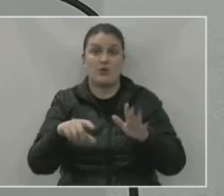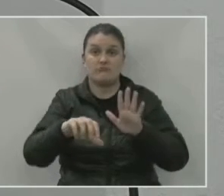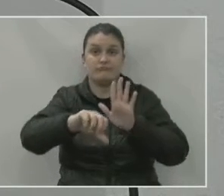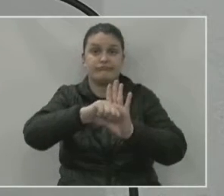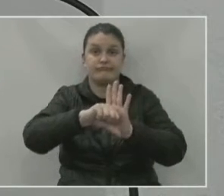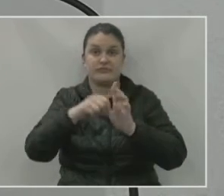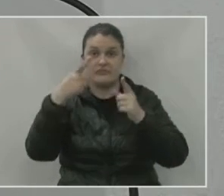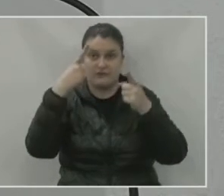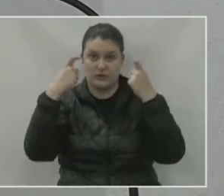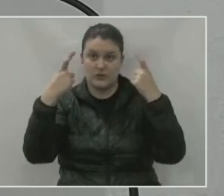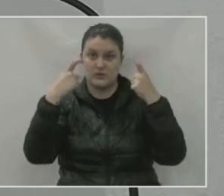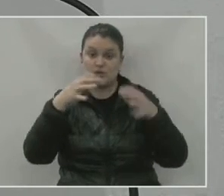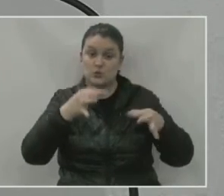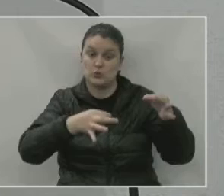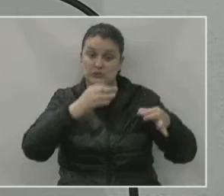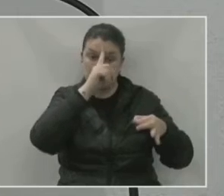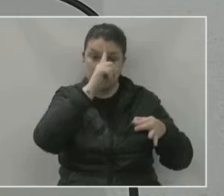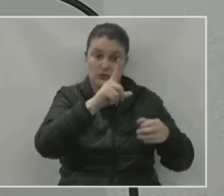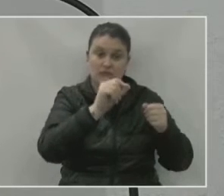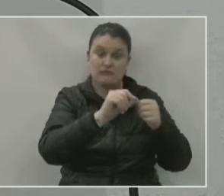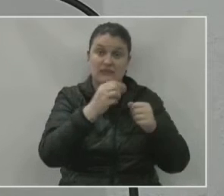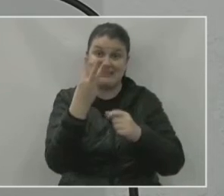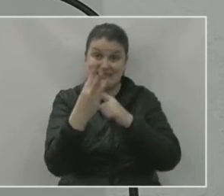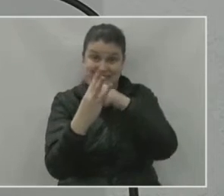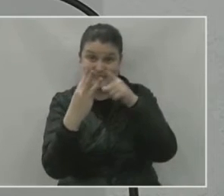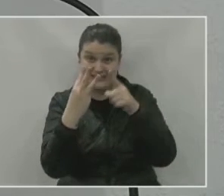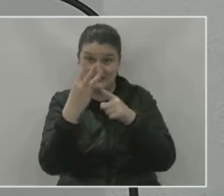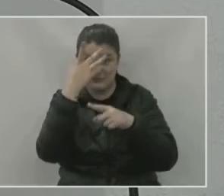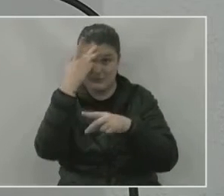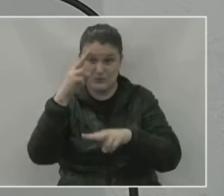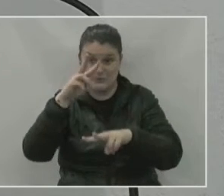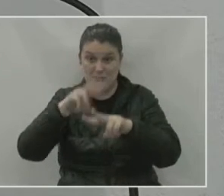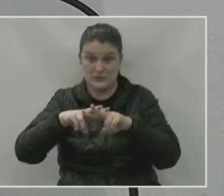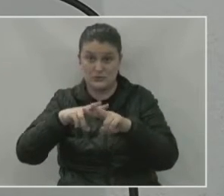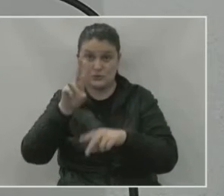o juiz determinou que se colocasse tornozeleira nos 3 autuados.